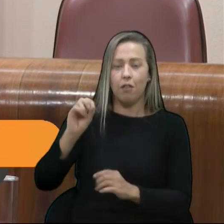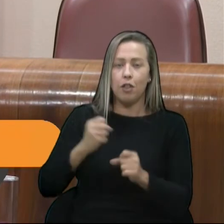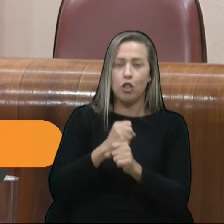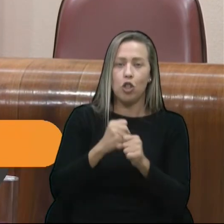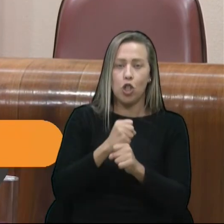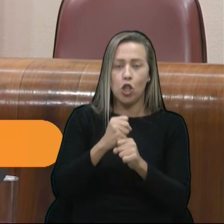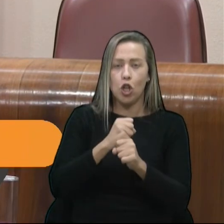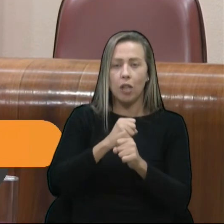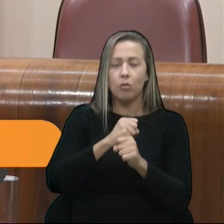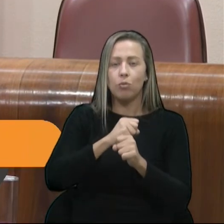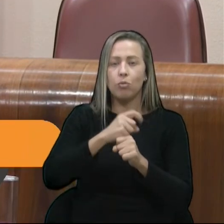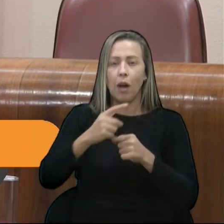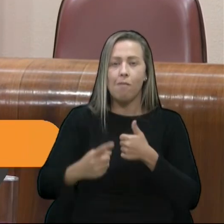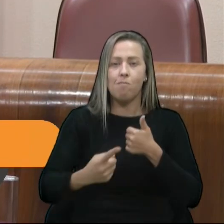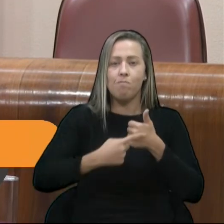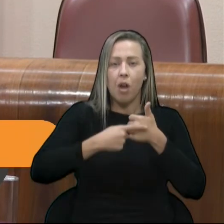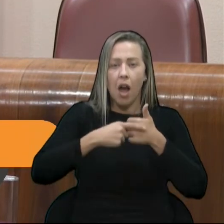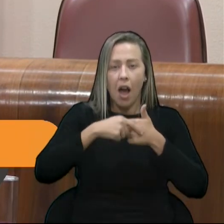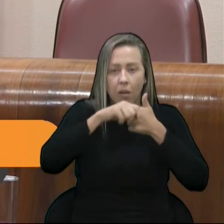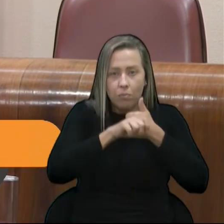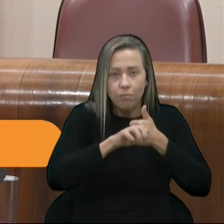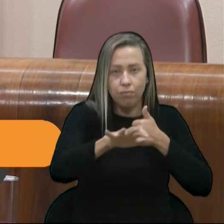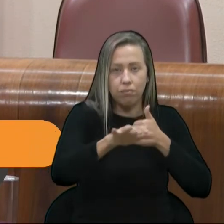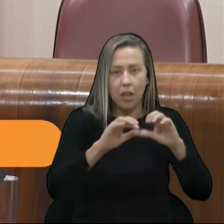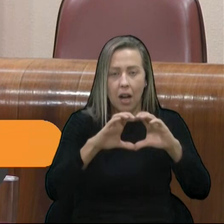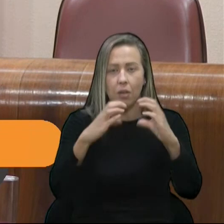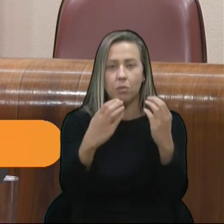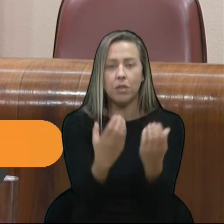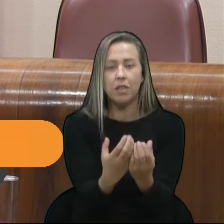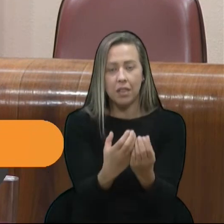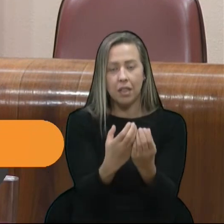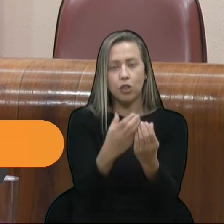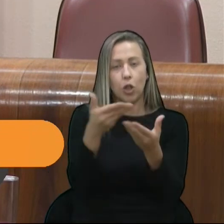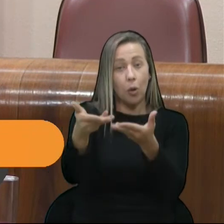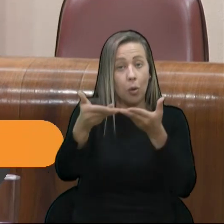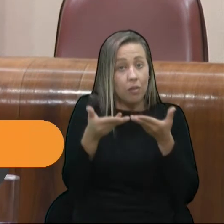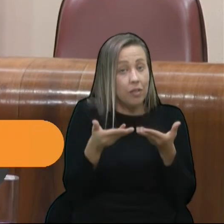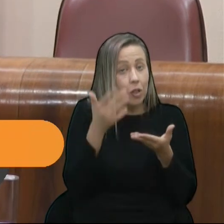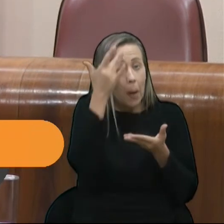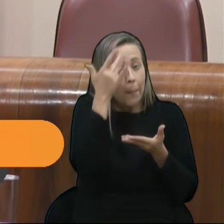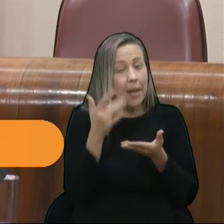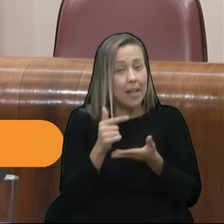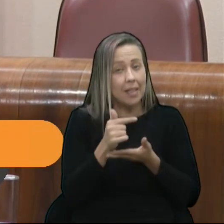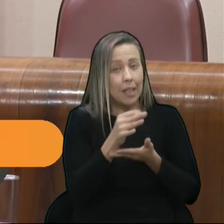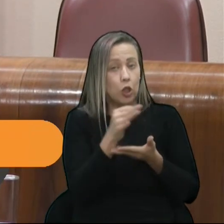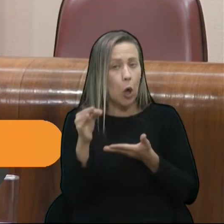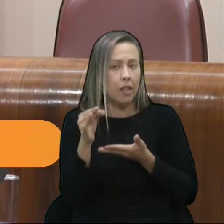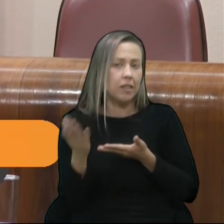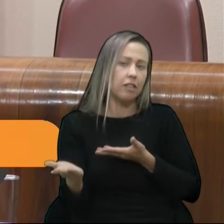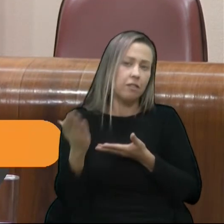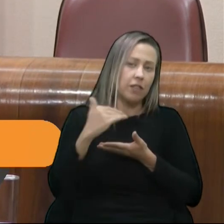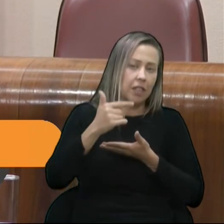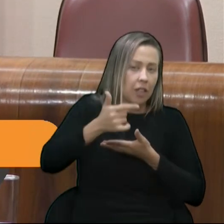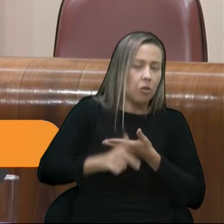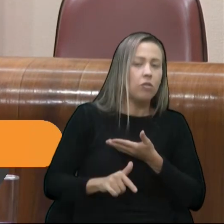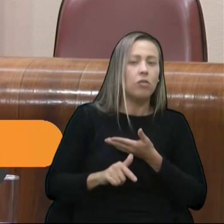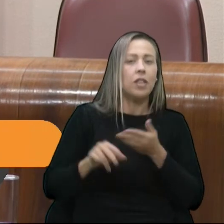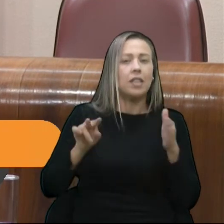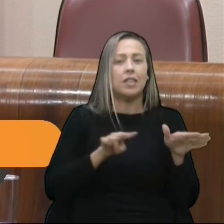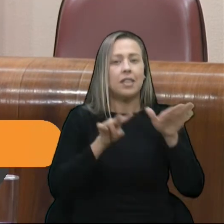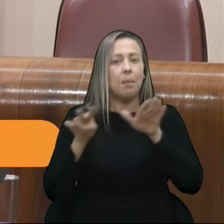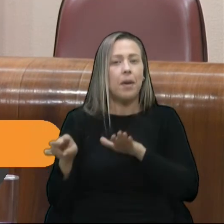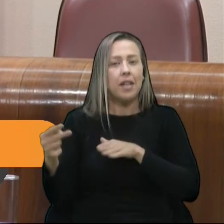ligando o Legislativo à comunidade. Boa noite, o convite feito. Amanhã, a partir das 7 da noite, segunda semana